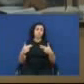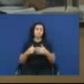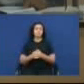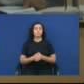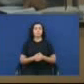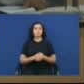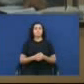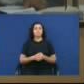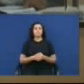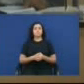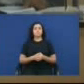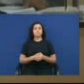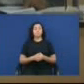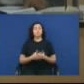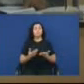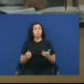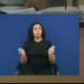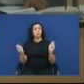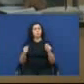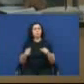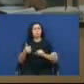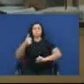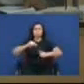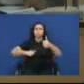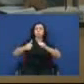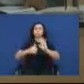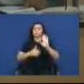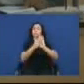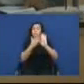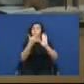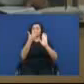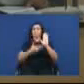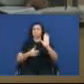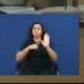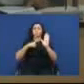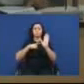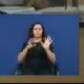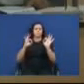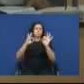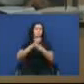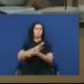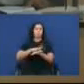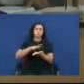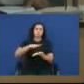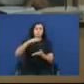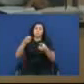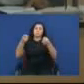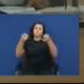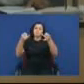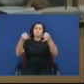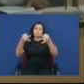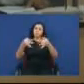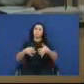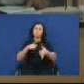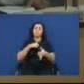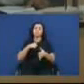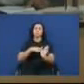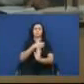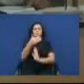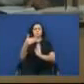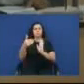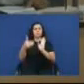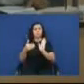providências. Para melhor análise da proposta, encaminhamos a mensagem necessária à